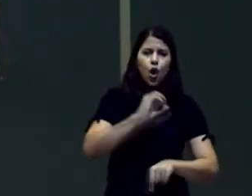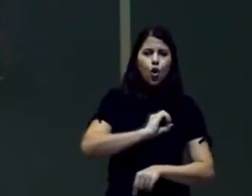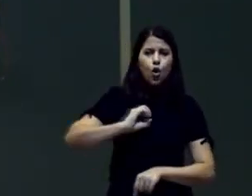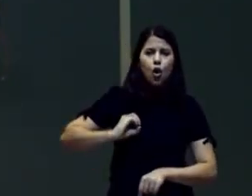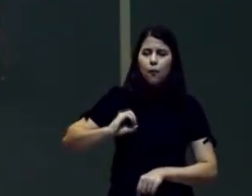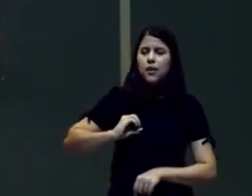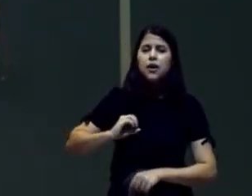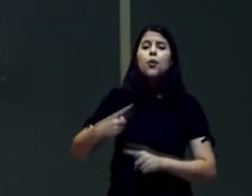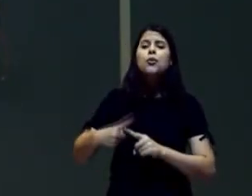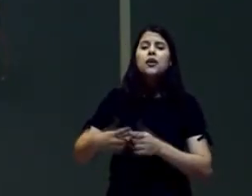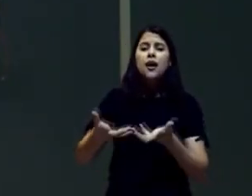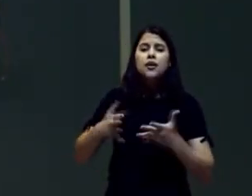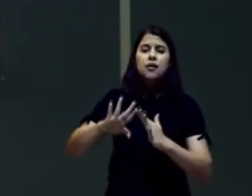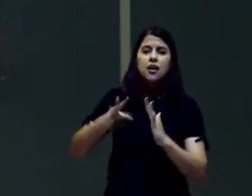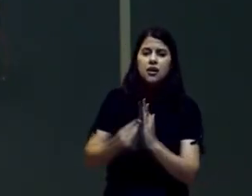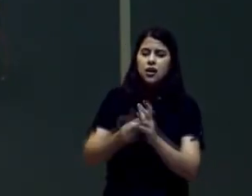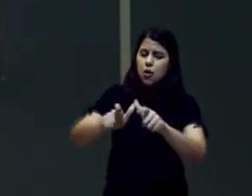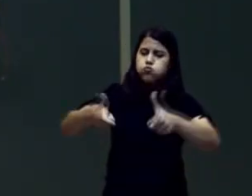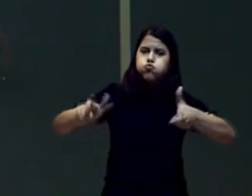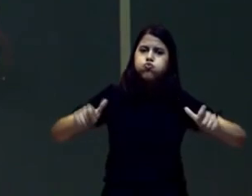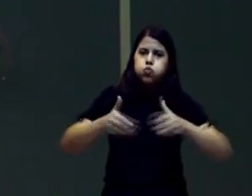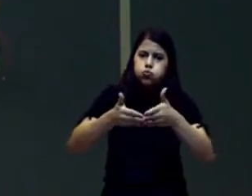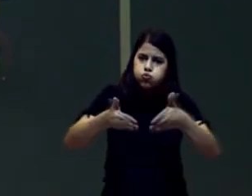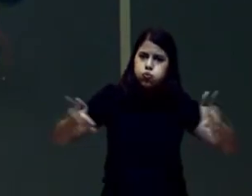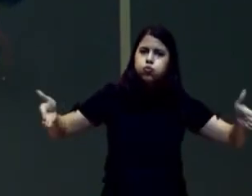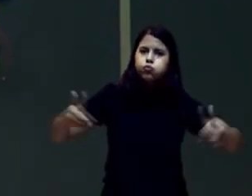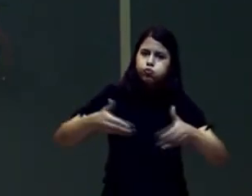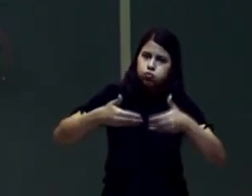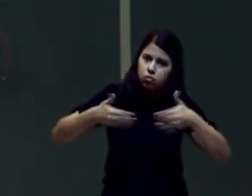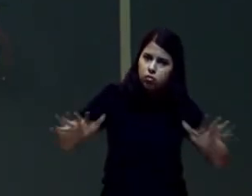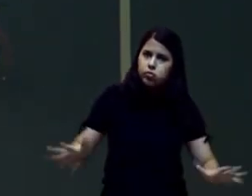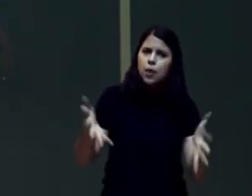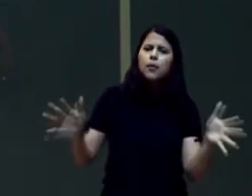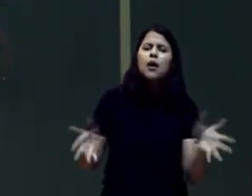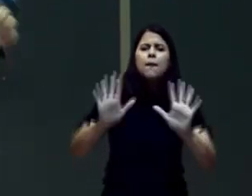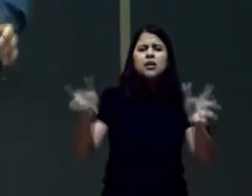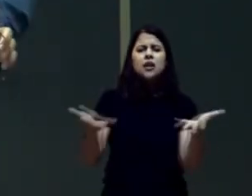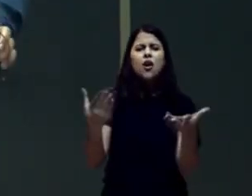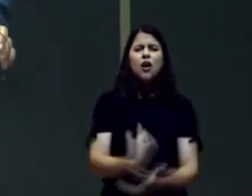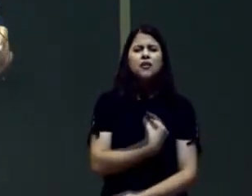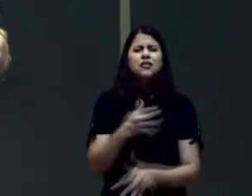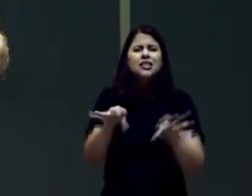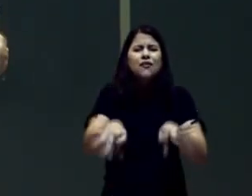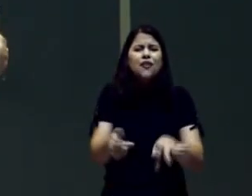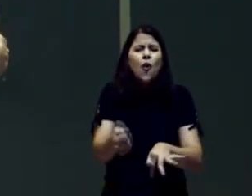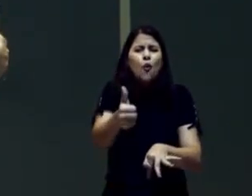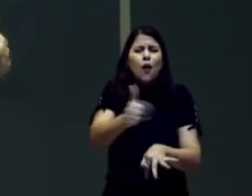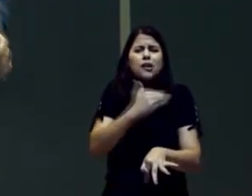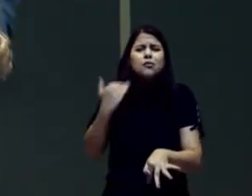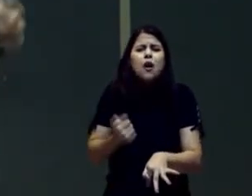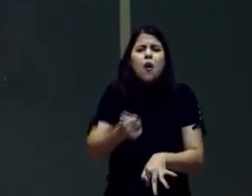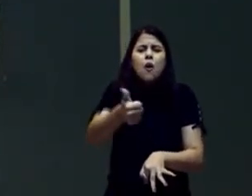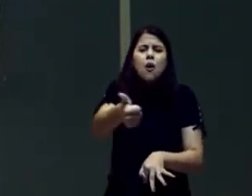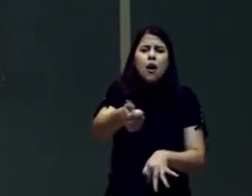agora, no final da sua vida, nos últimos momentos da sua história, Paulo escreve para